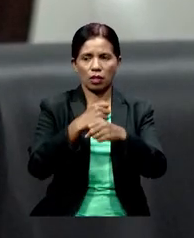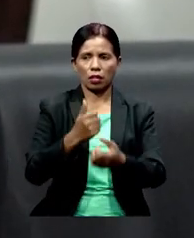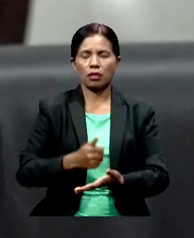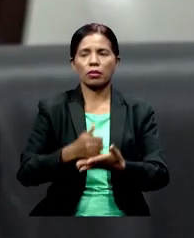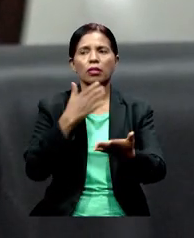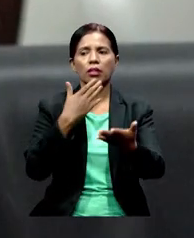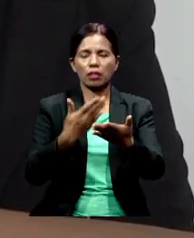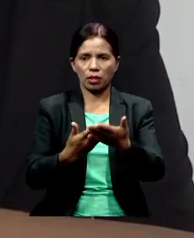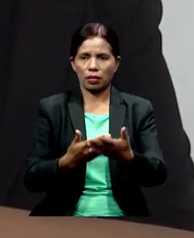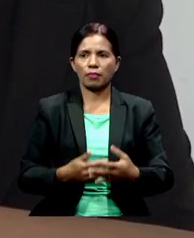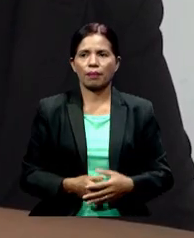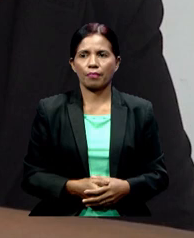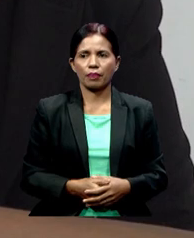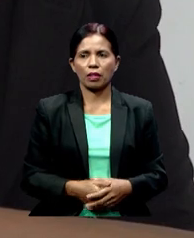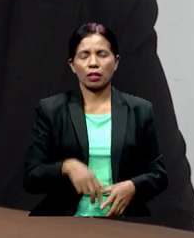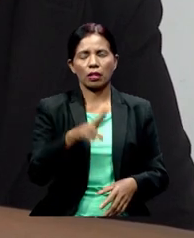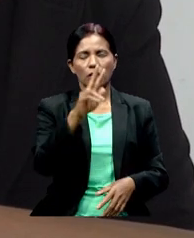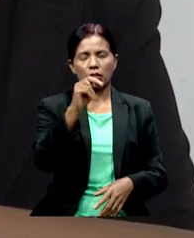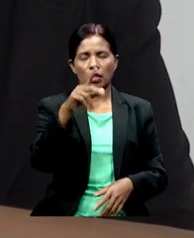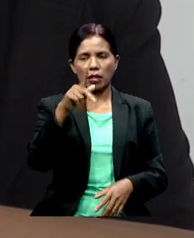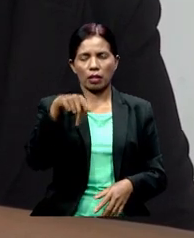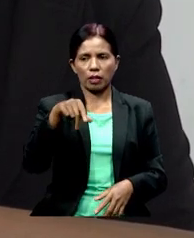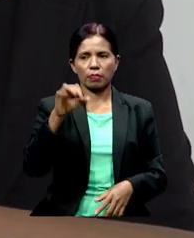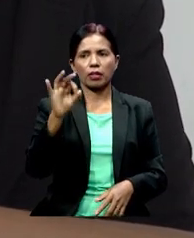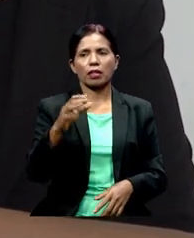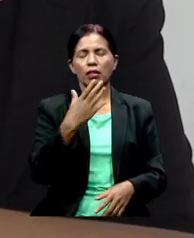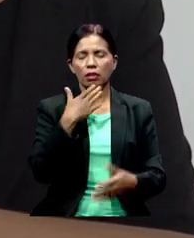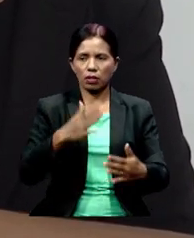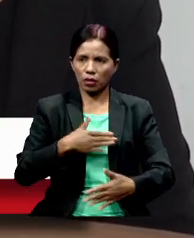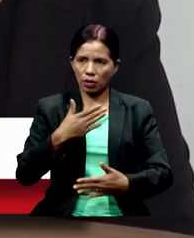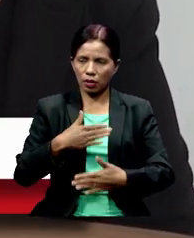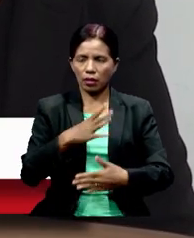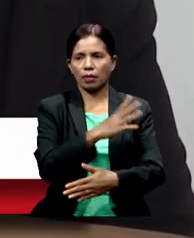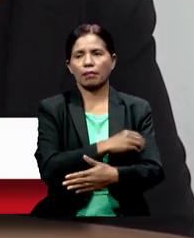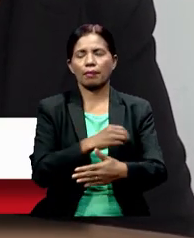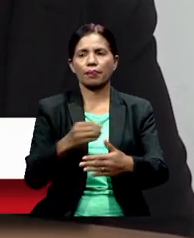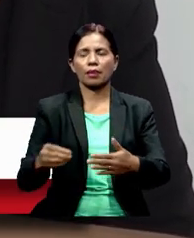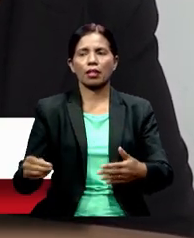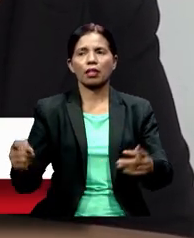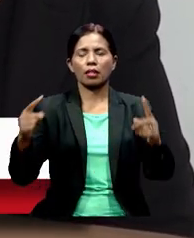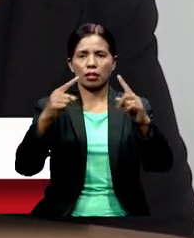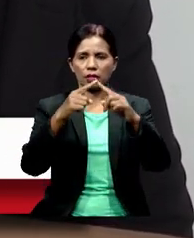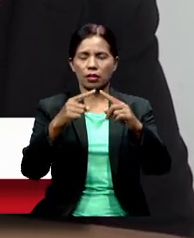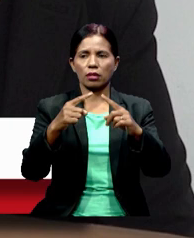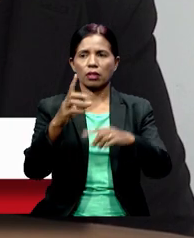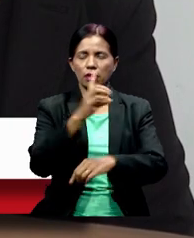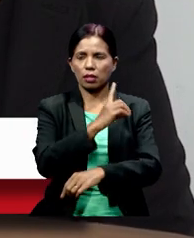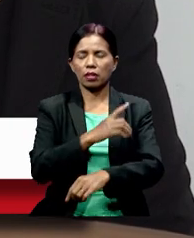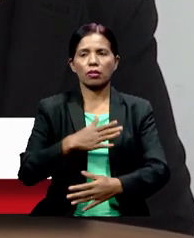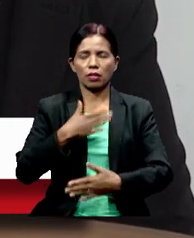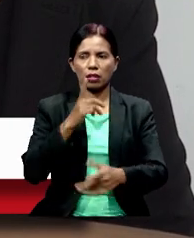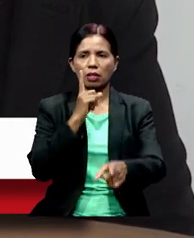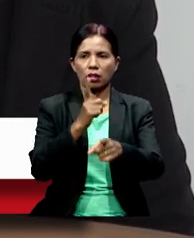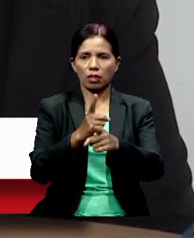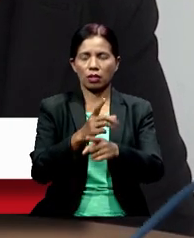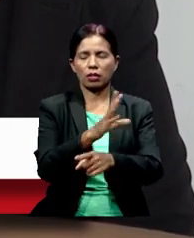Bedia Liutan. UNFPA is very happy to meet today with the President. UNFPA is o rin sente solo que tebes, o